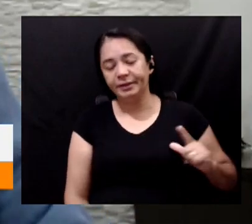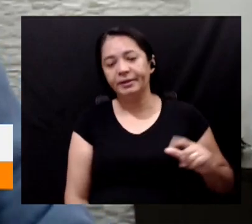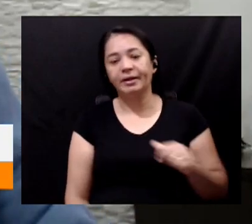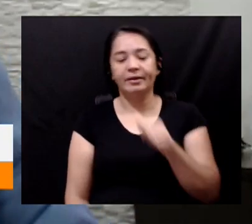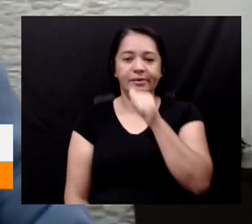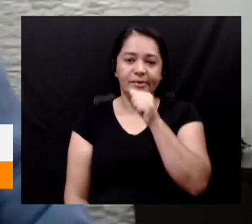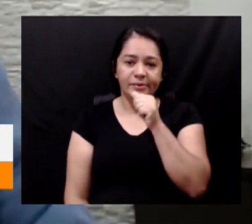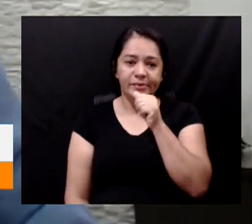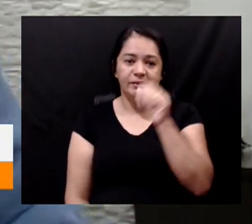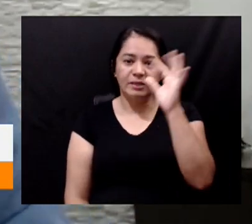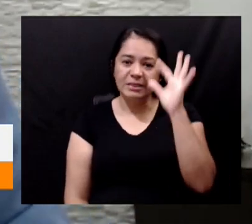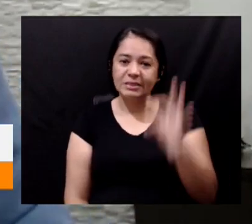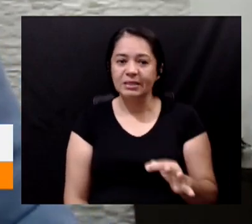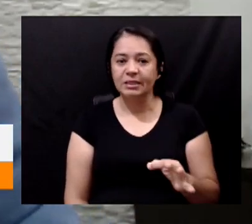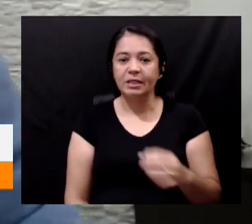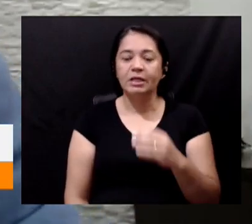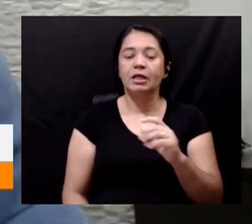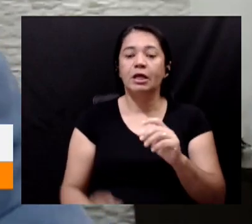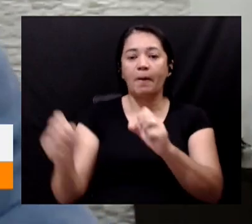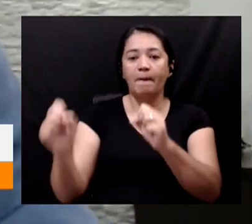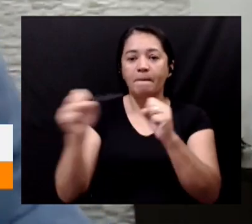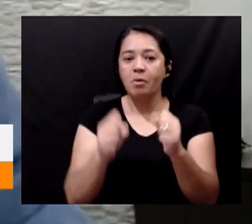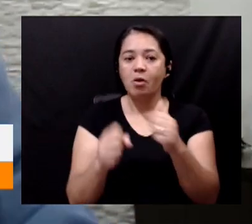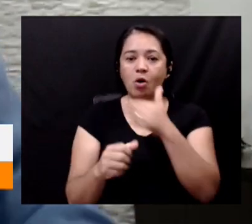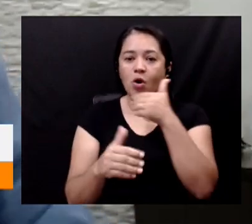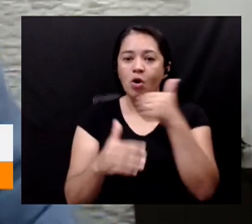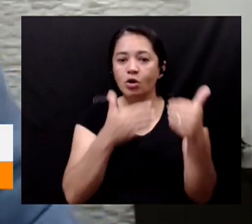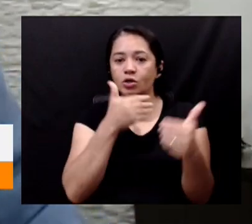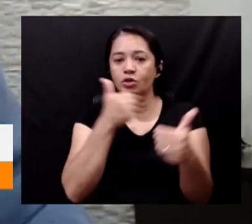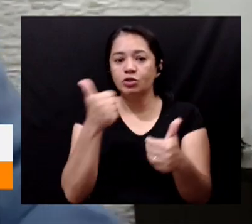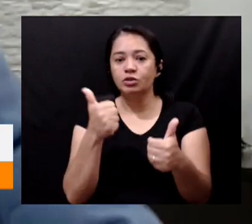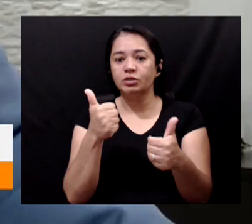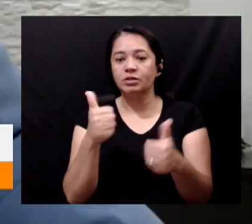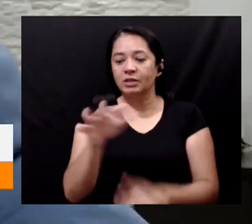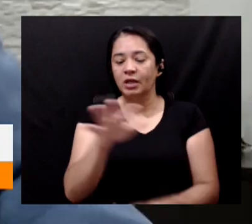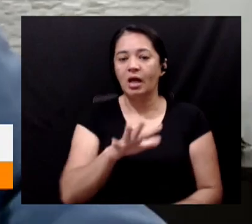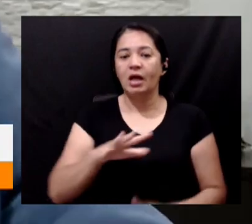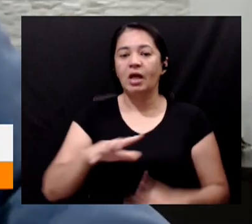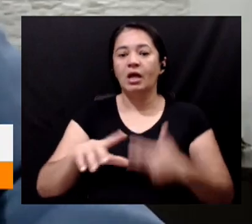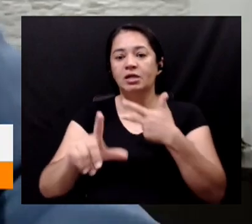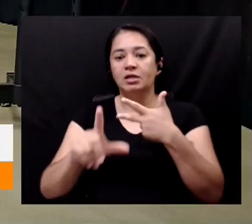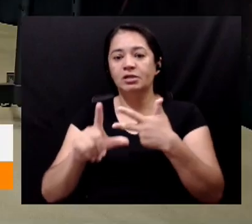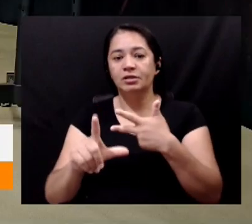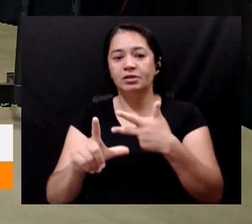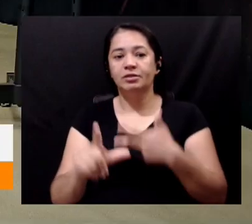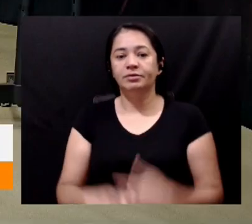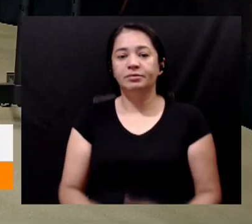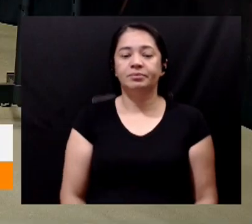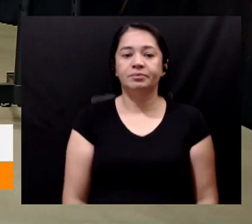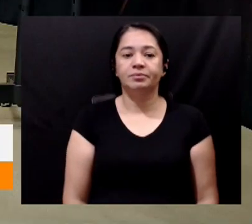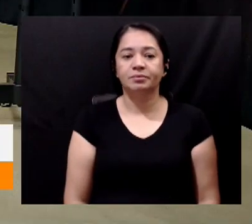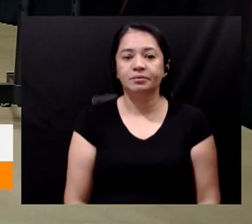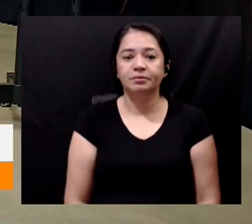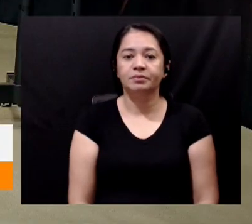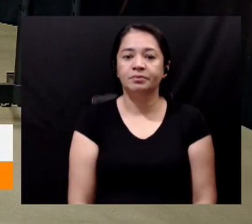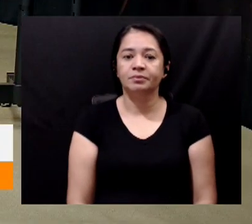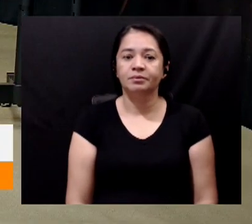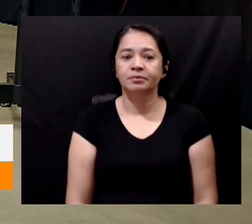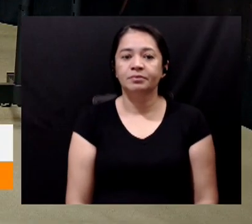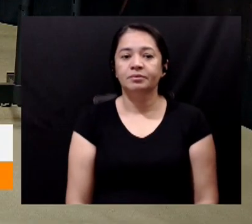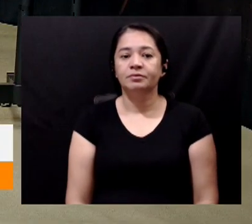ser melhorado na esfera legislativa, né? Isso a âmbito federal mesmo. Muito bem, e é importante, né,